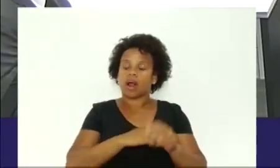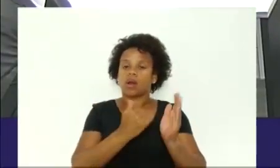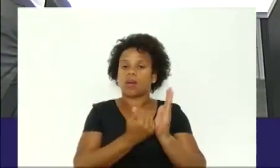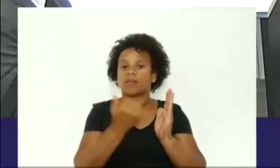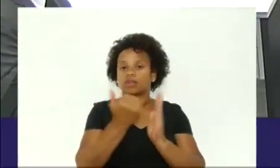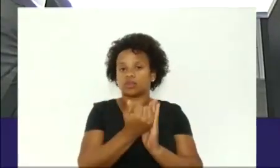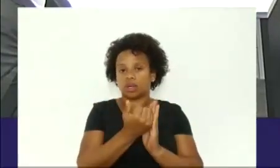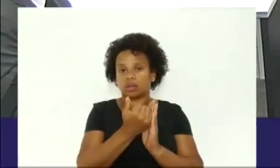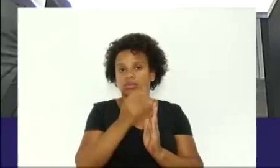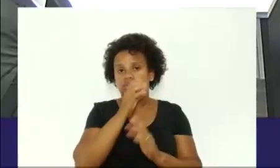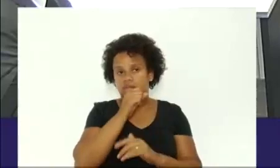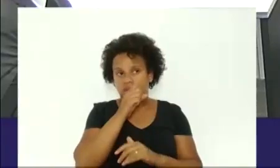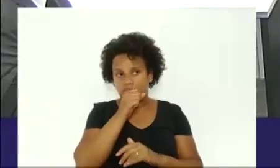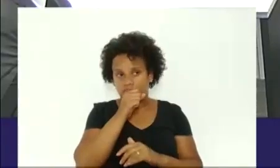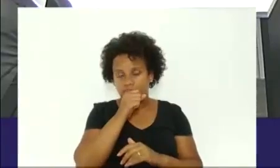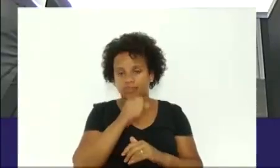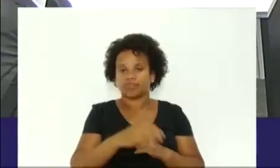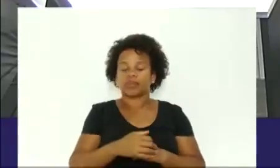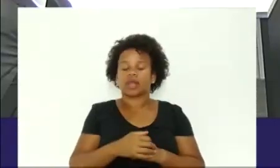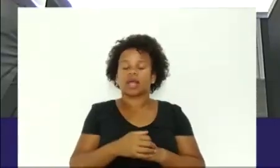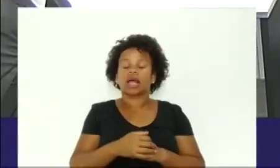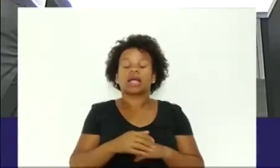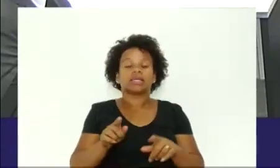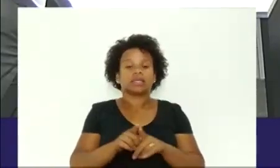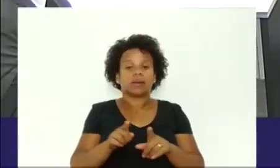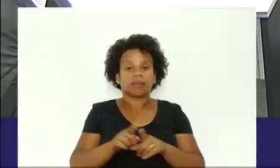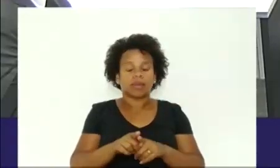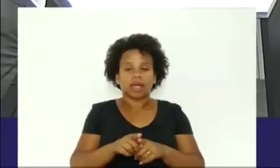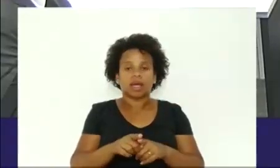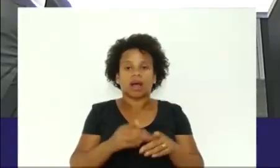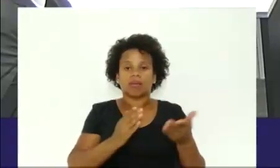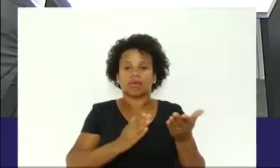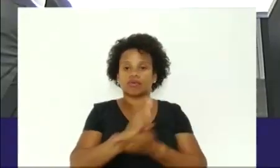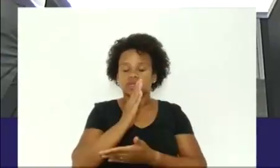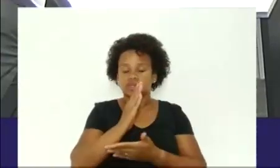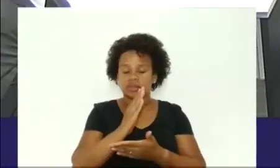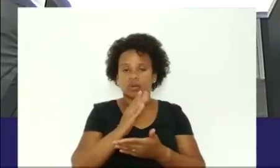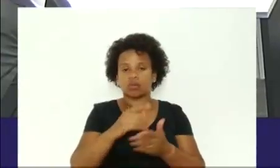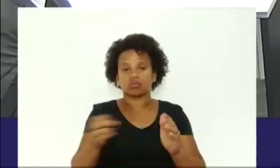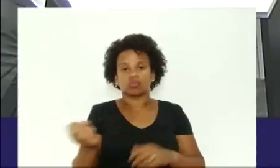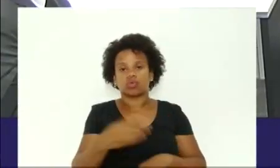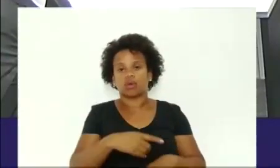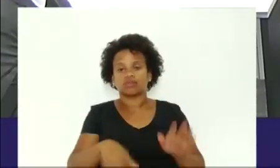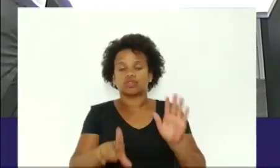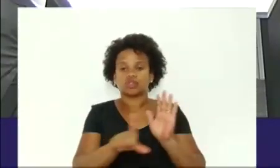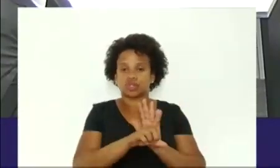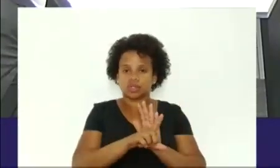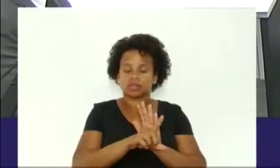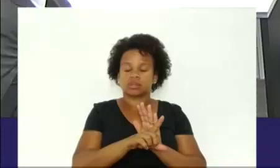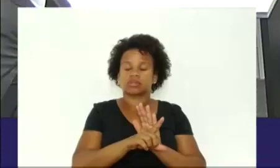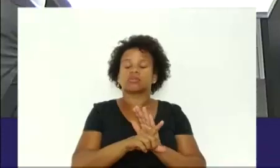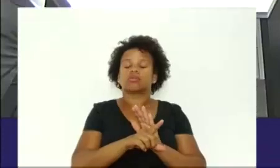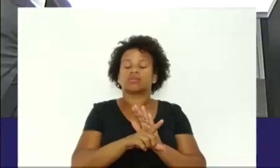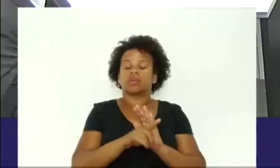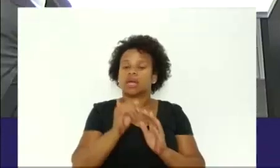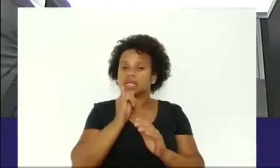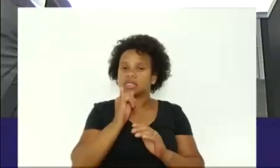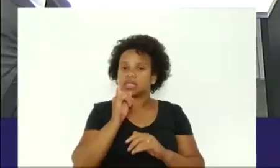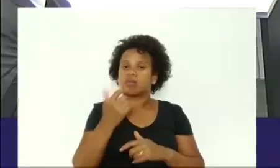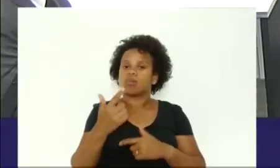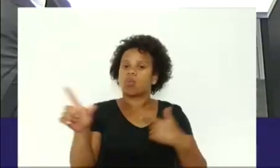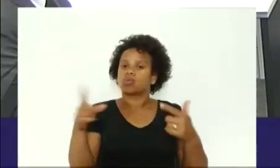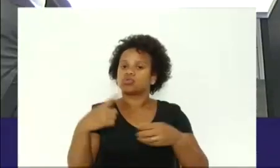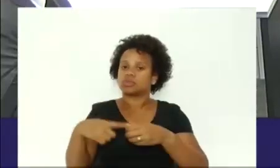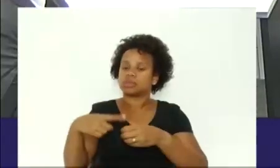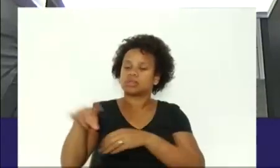sábados. Desde então, também ajudou na aprovação de novas legislações, que foram inclusive exemplo para outros